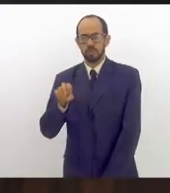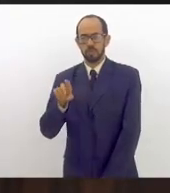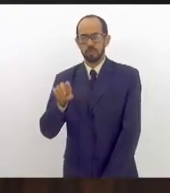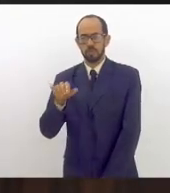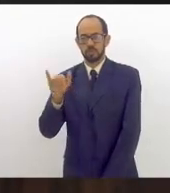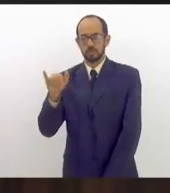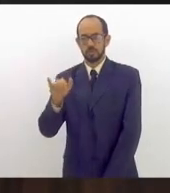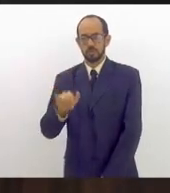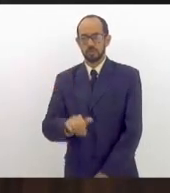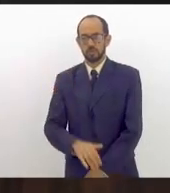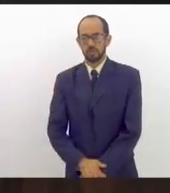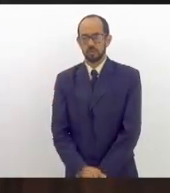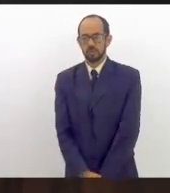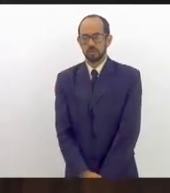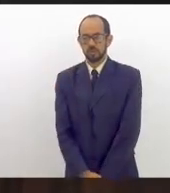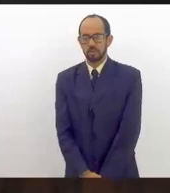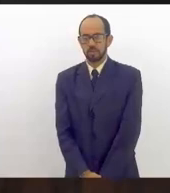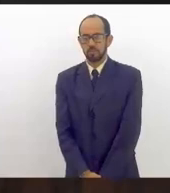Bebetão já está também.